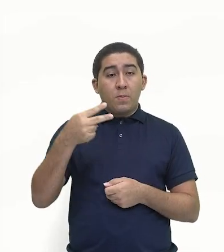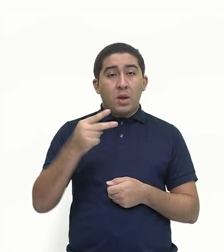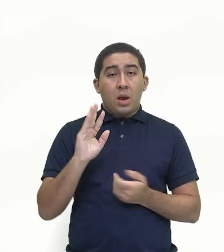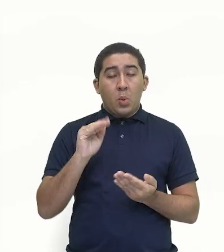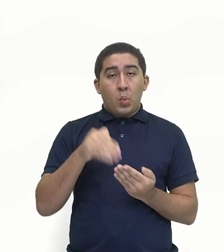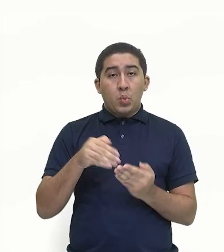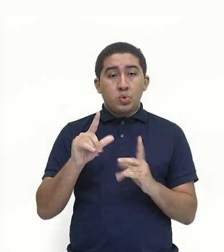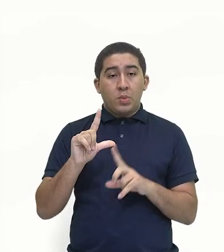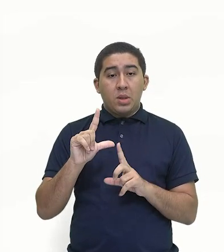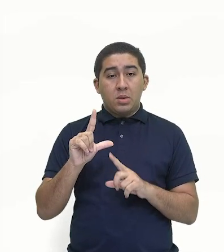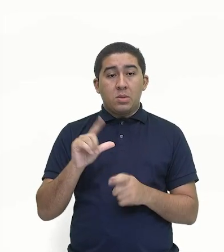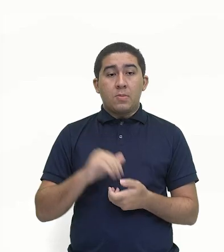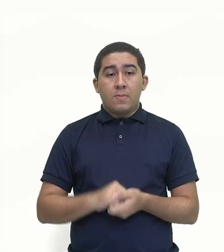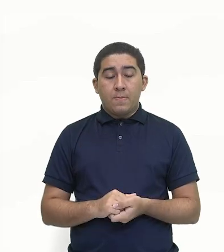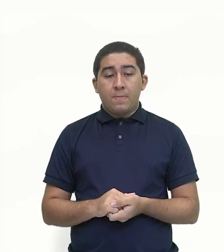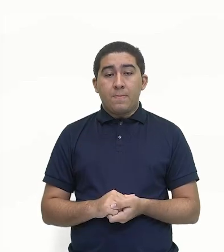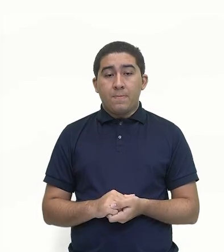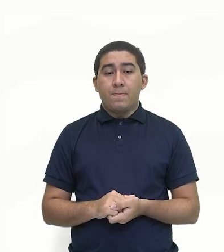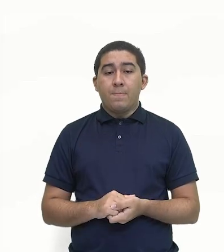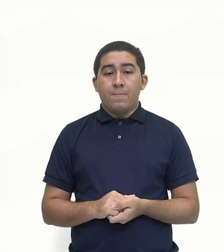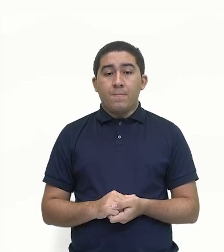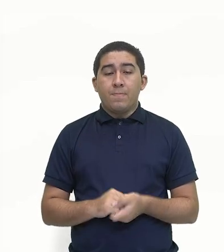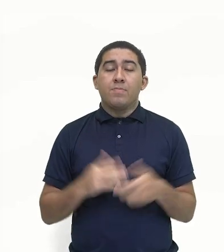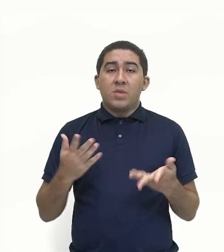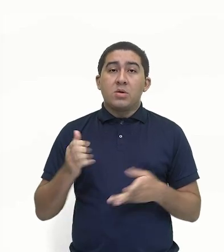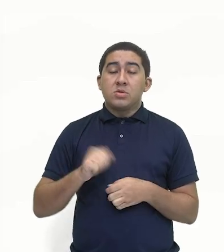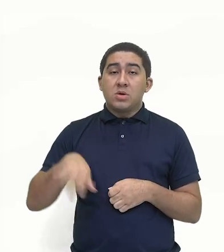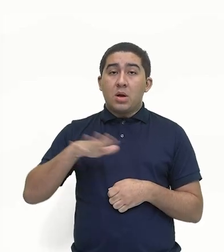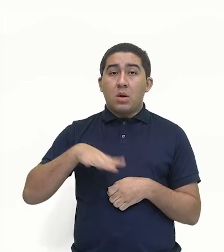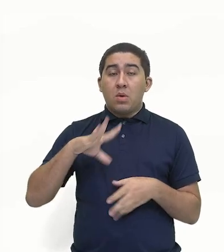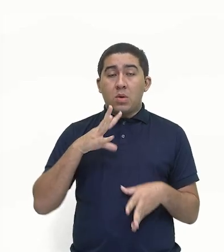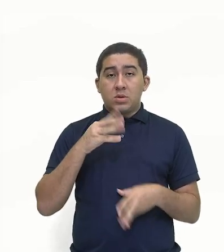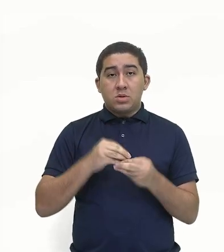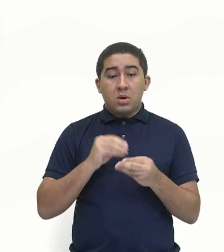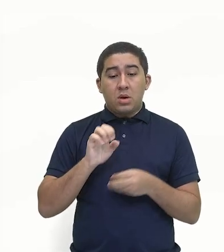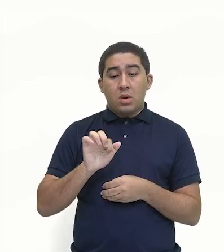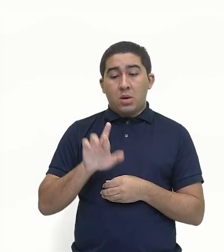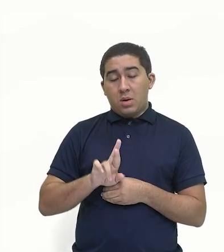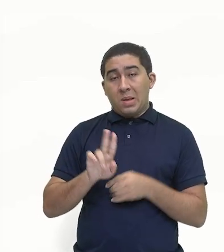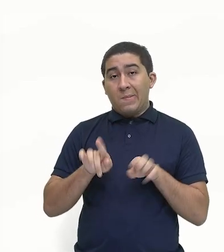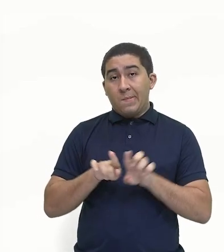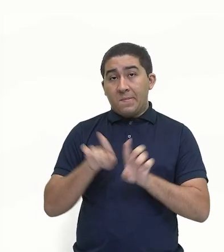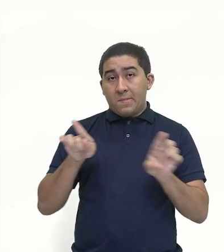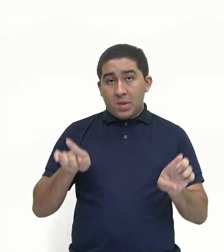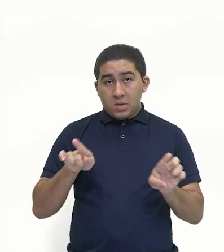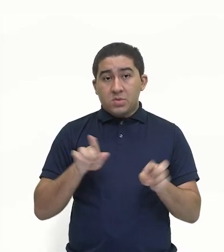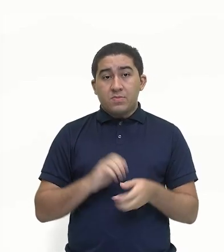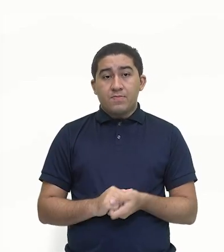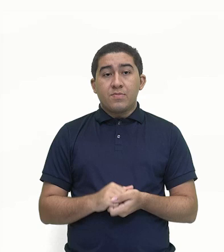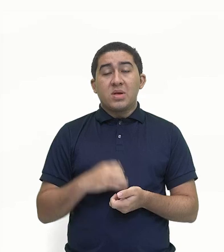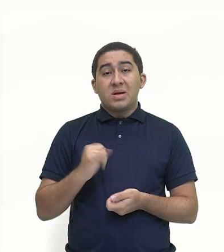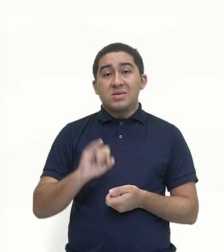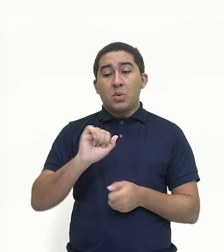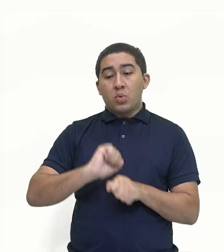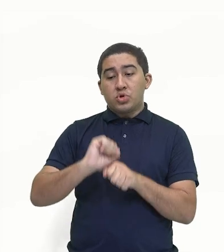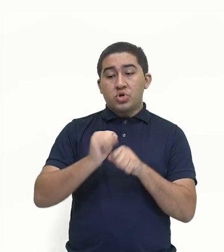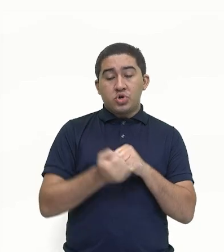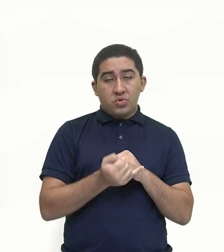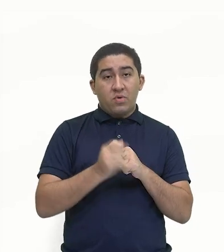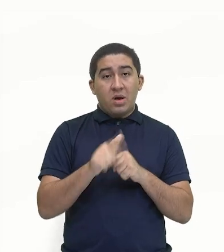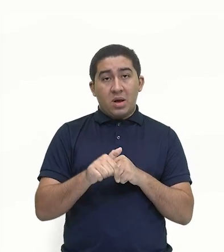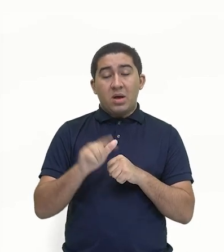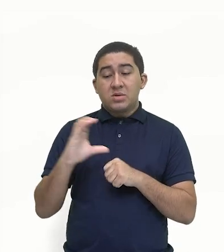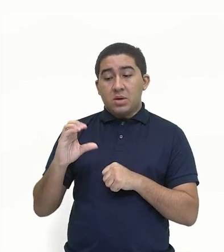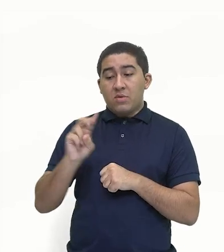a última. Então, em geral, acrescentamos ER, mas para adjetivos que terminam em consoante e